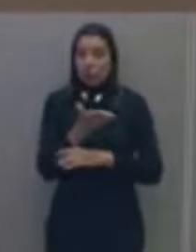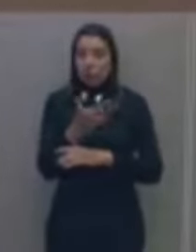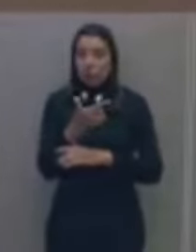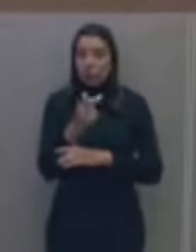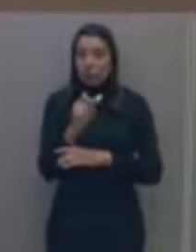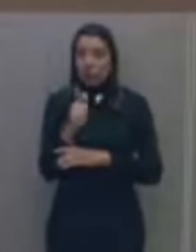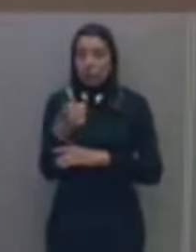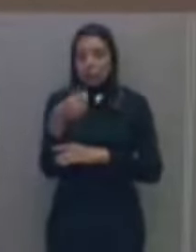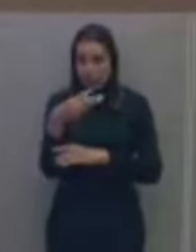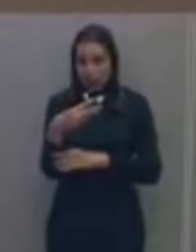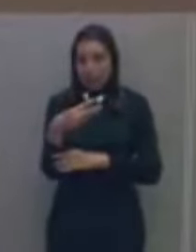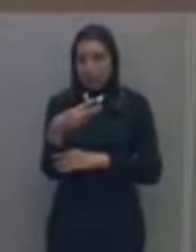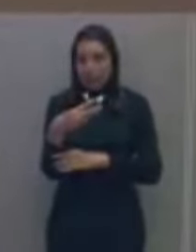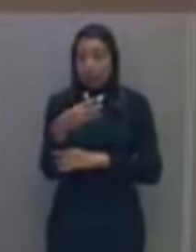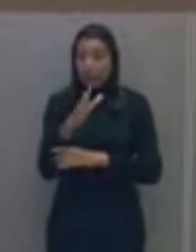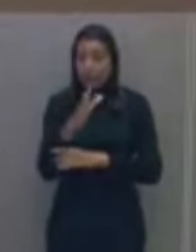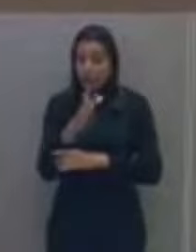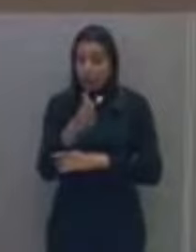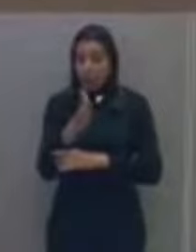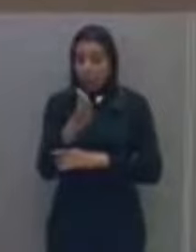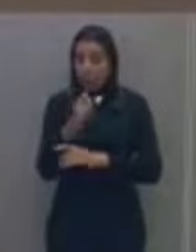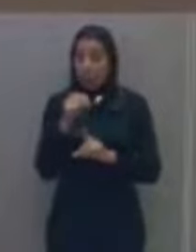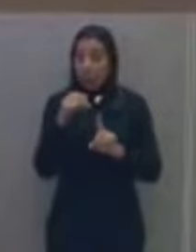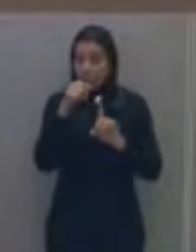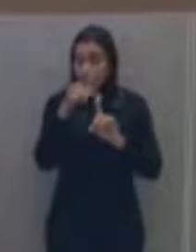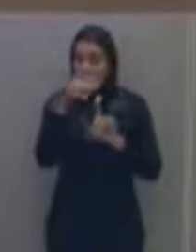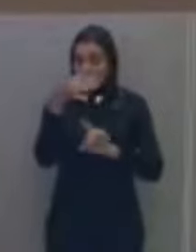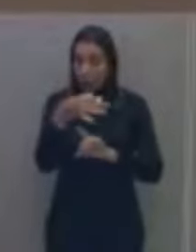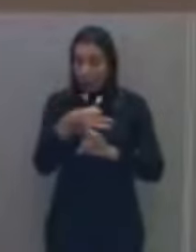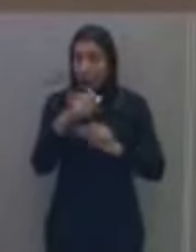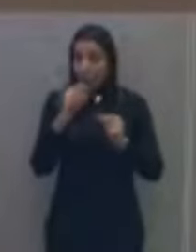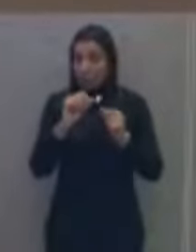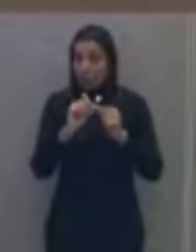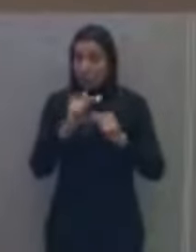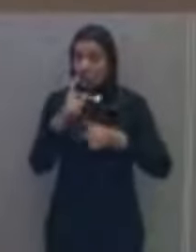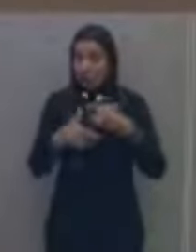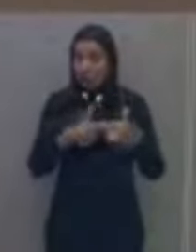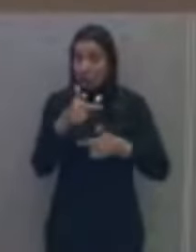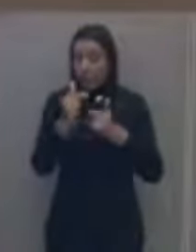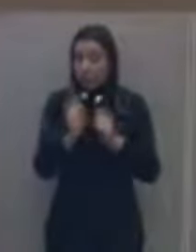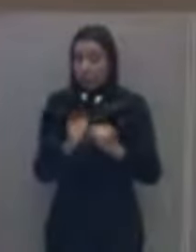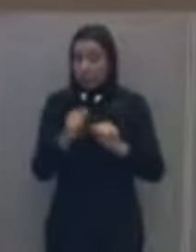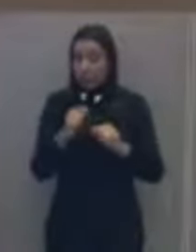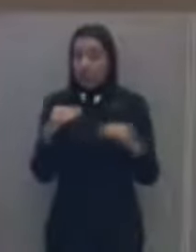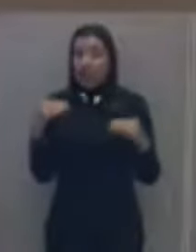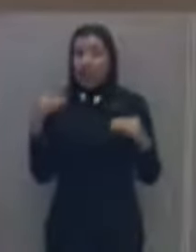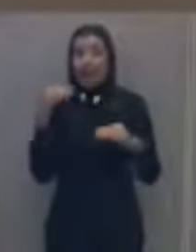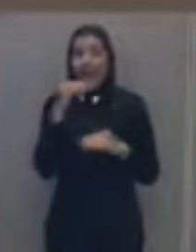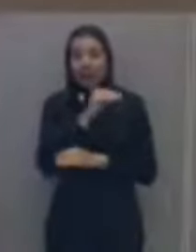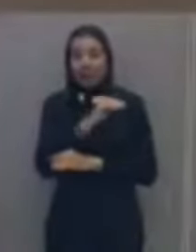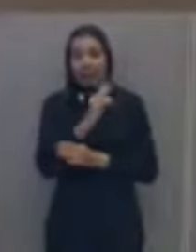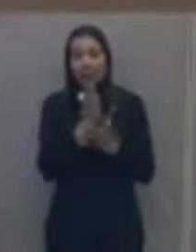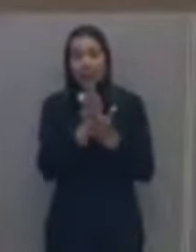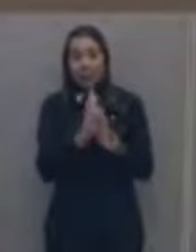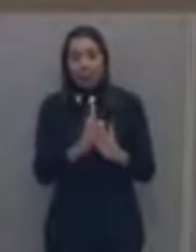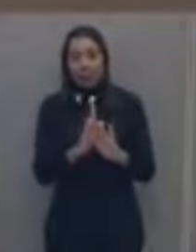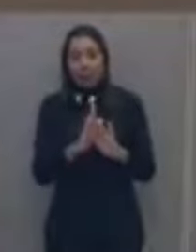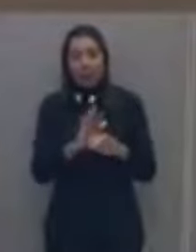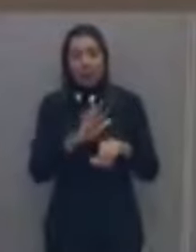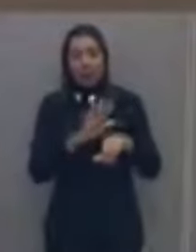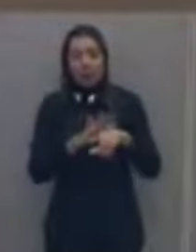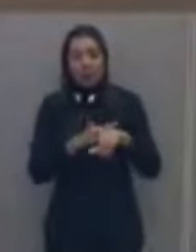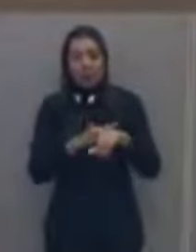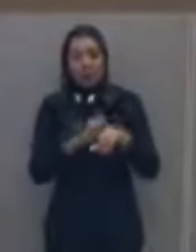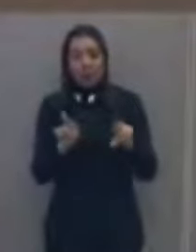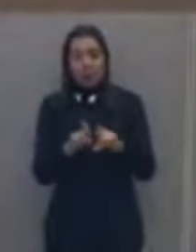em 2023, exatamente com esse objetivo de promover ações que possam acelerar a eliminação de